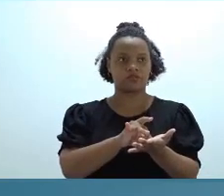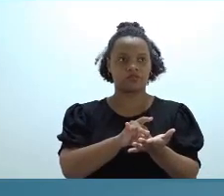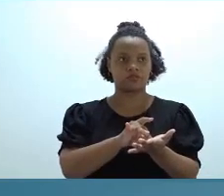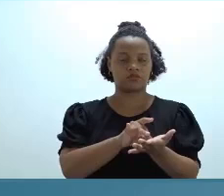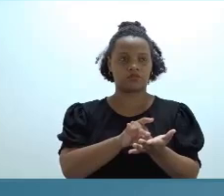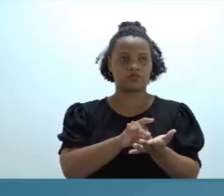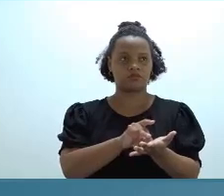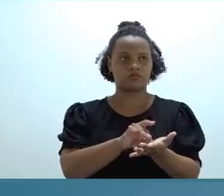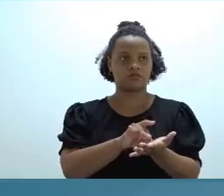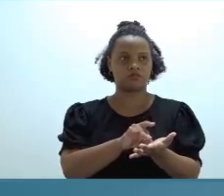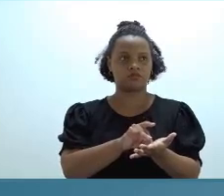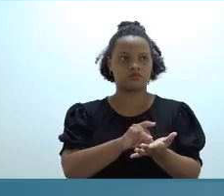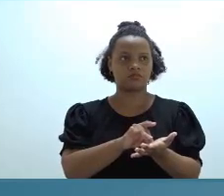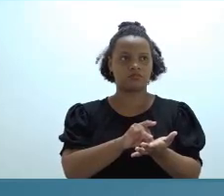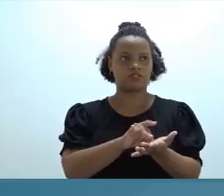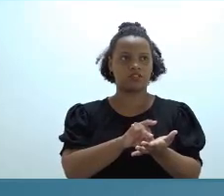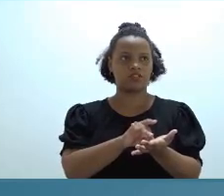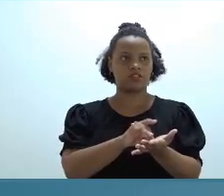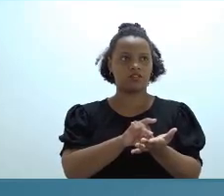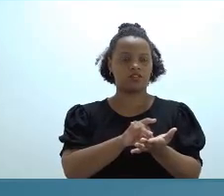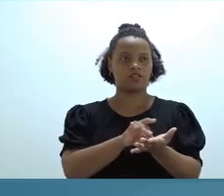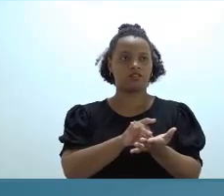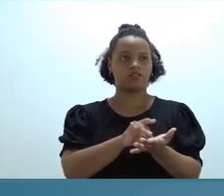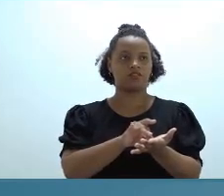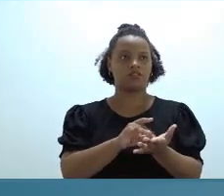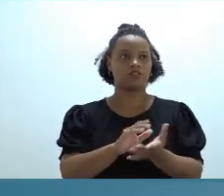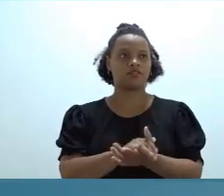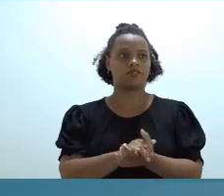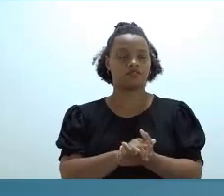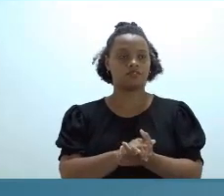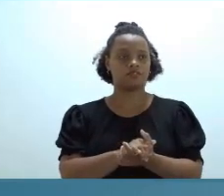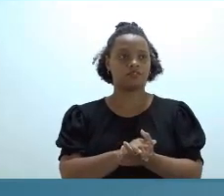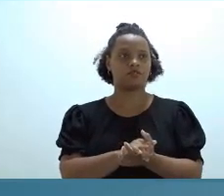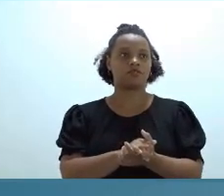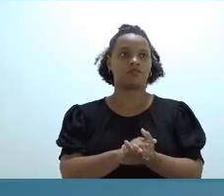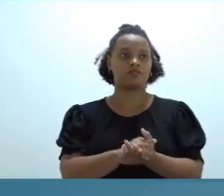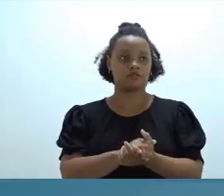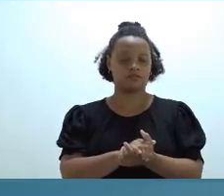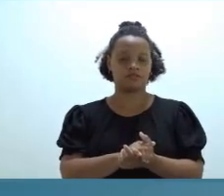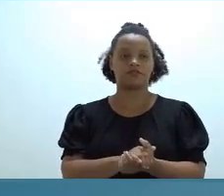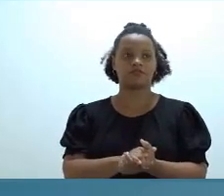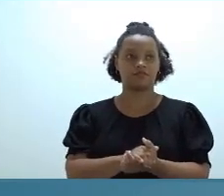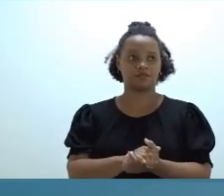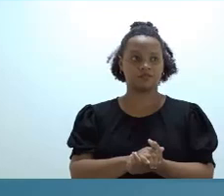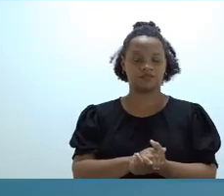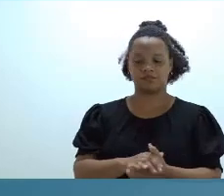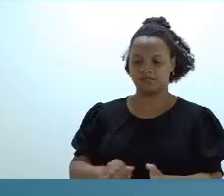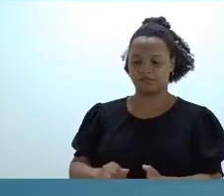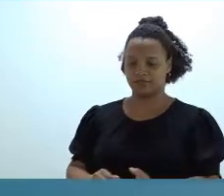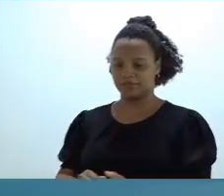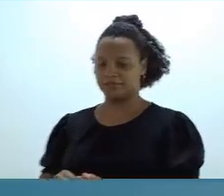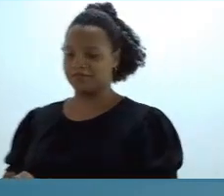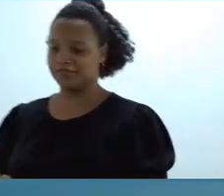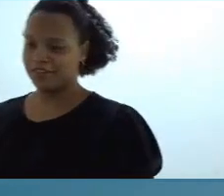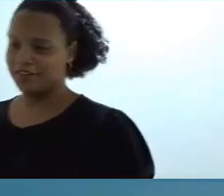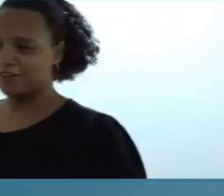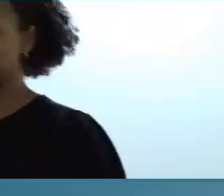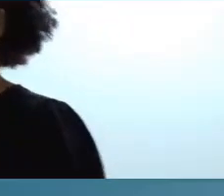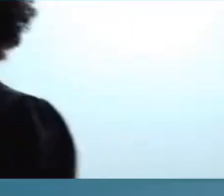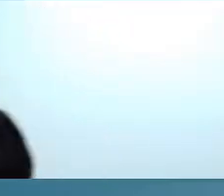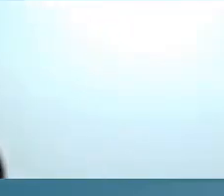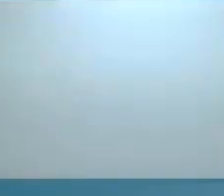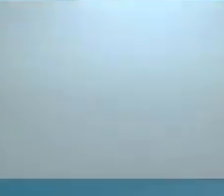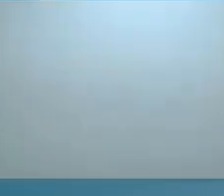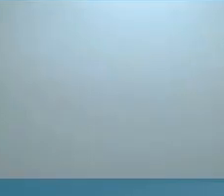est ratio, idem ius, onde há a mesma razão, há o mesmo direito. Apesar disso, a adoção do critério em razão